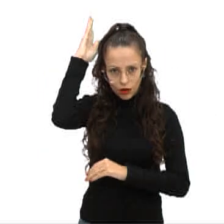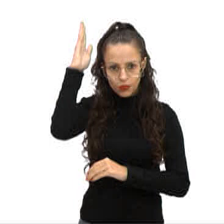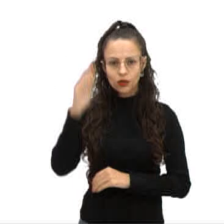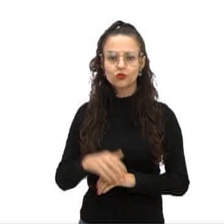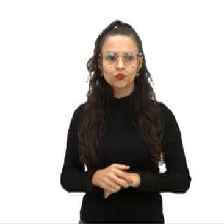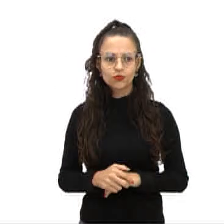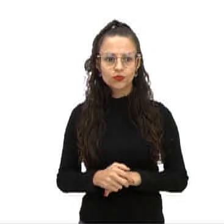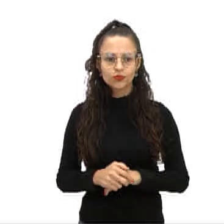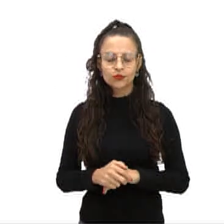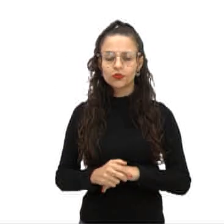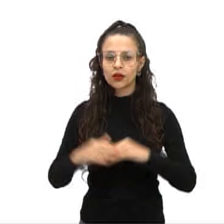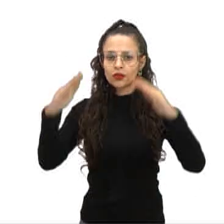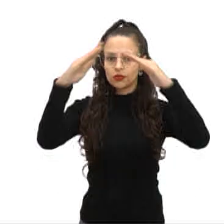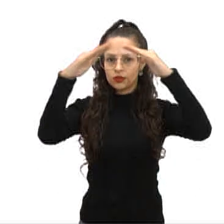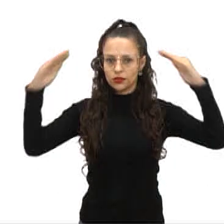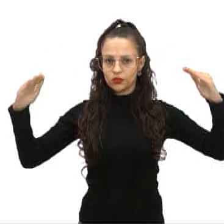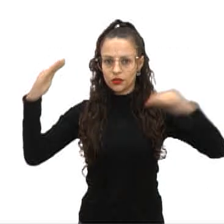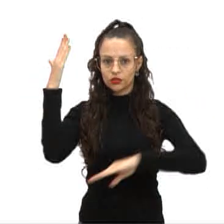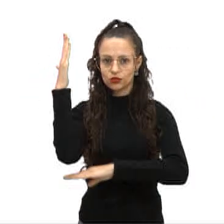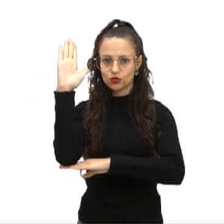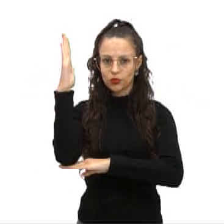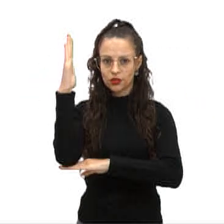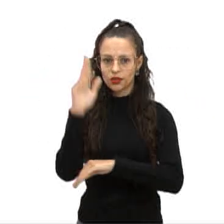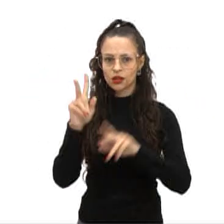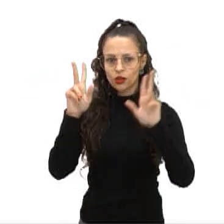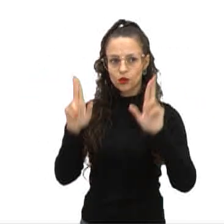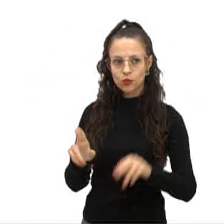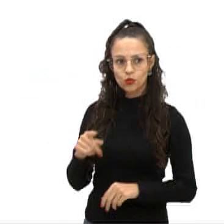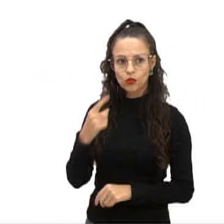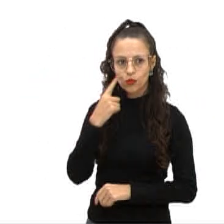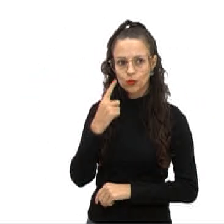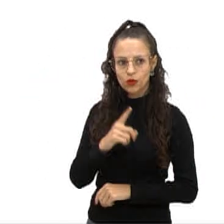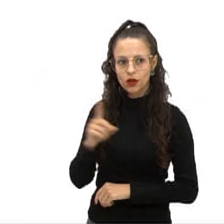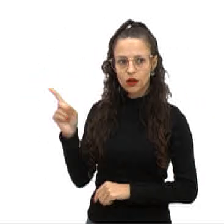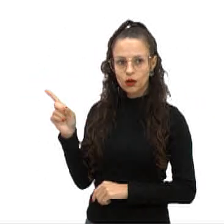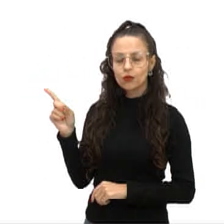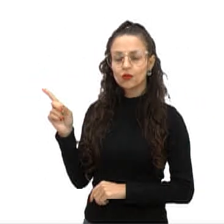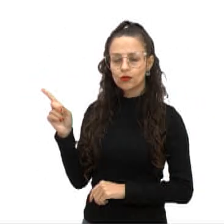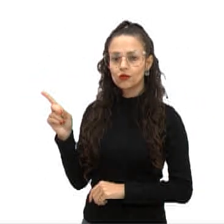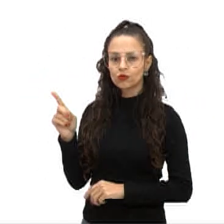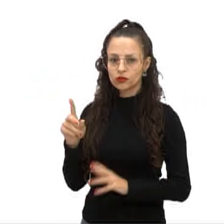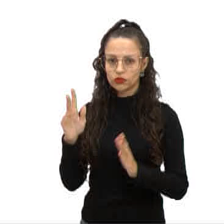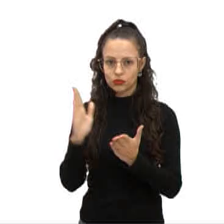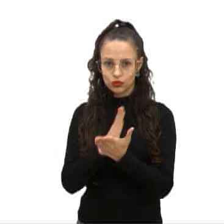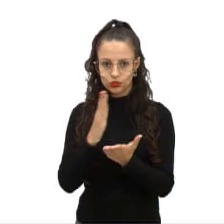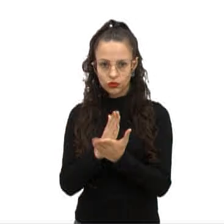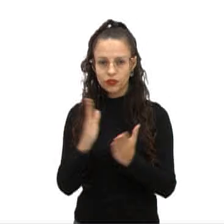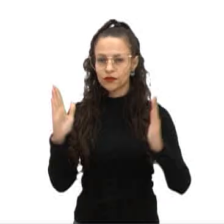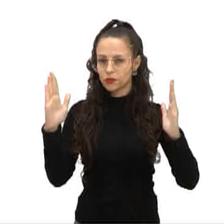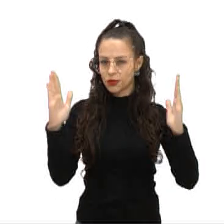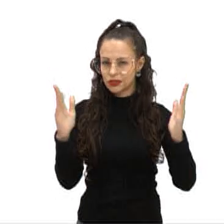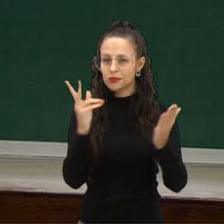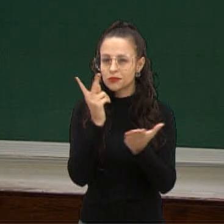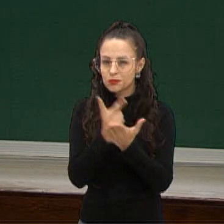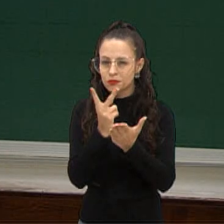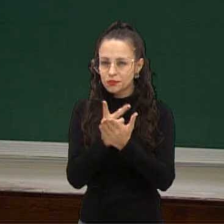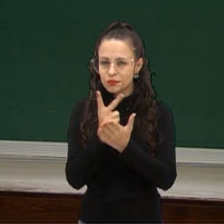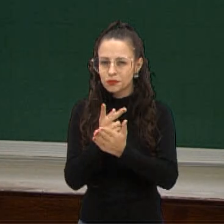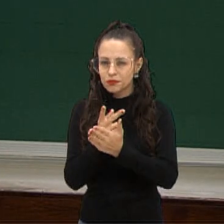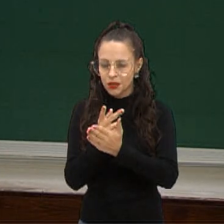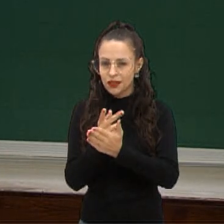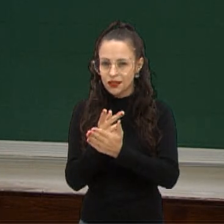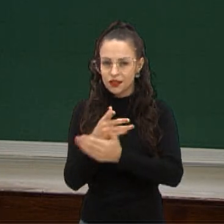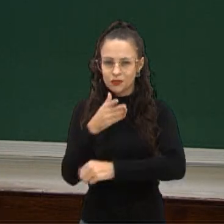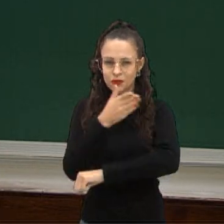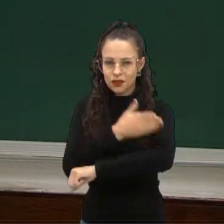com teto de madeira, exemplo do livro Nome da Rosa, do Humberto Eco, que se passa nessa fase da Idade Média. Então, as primeiras